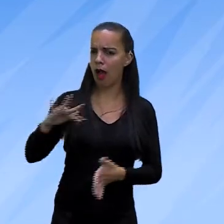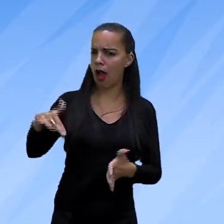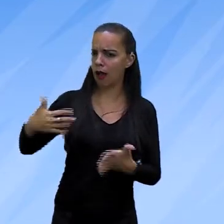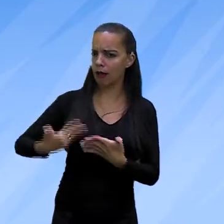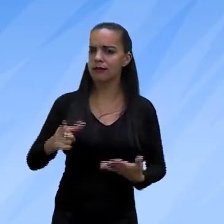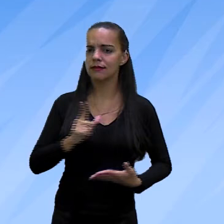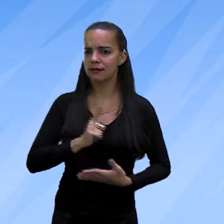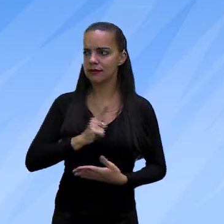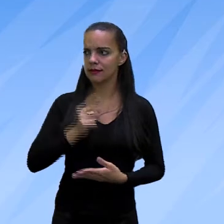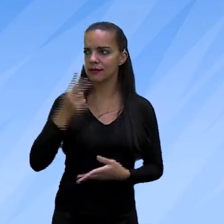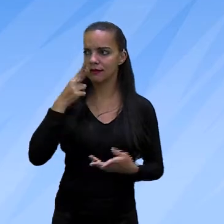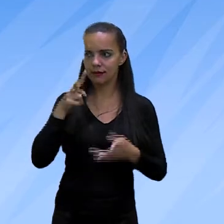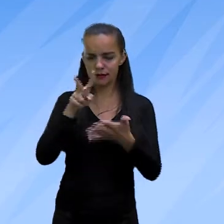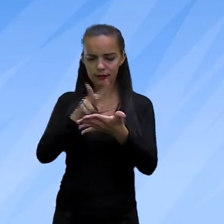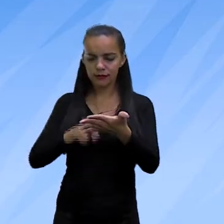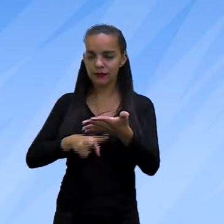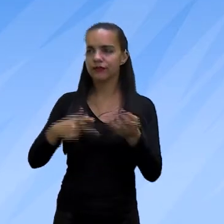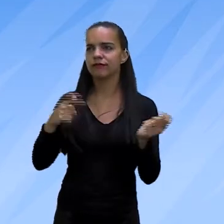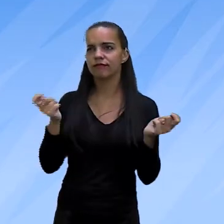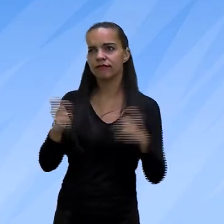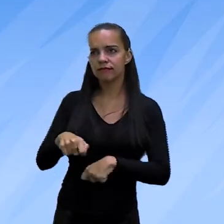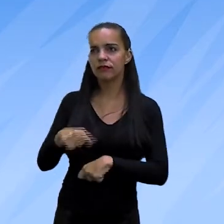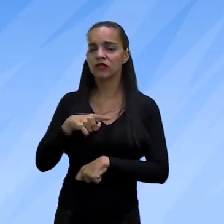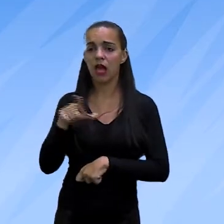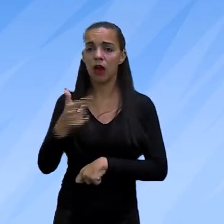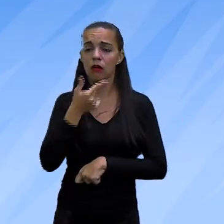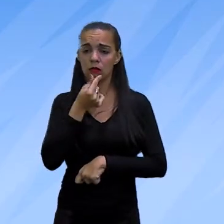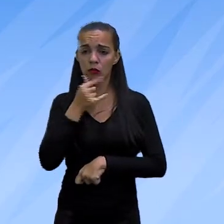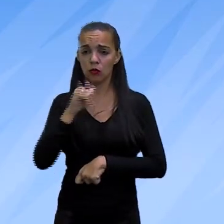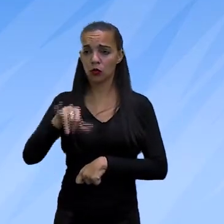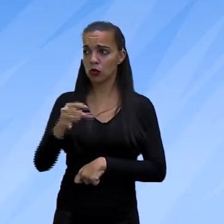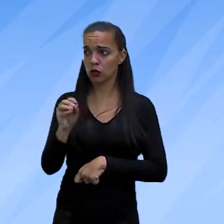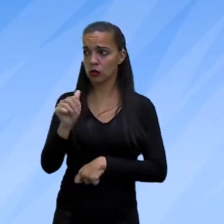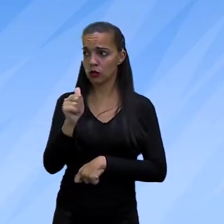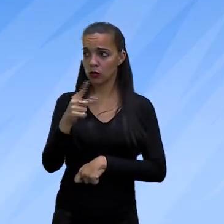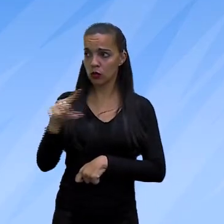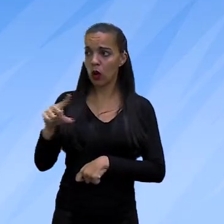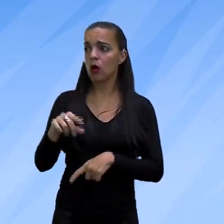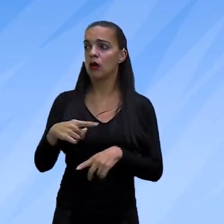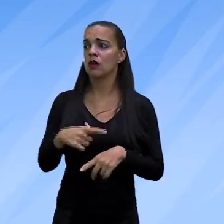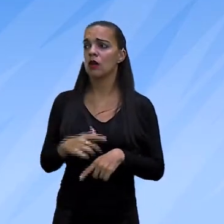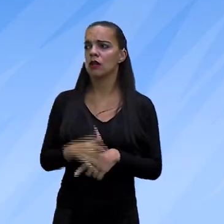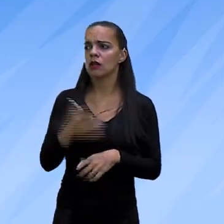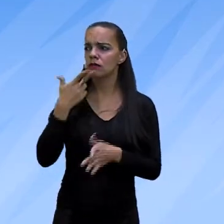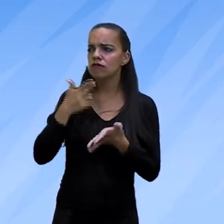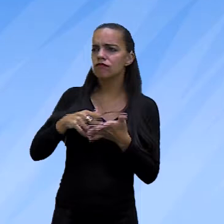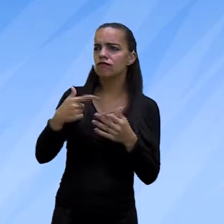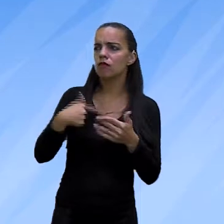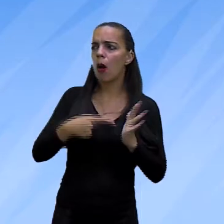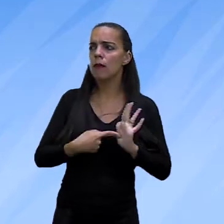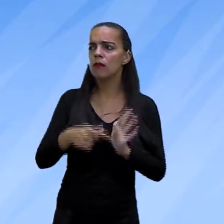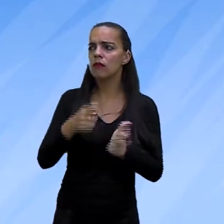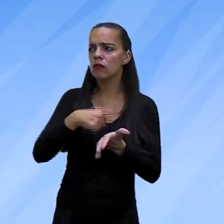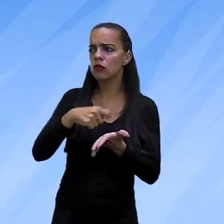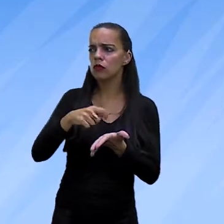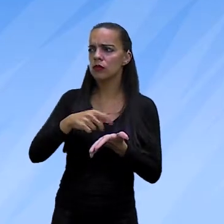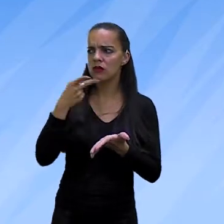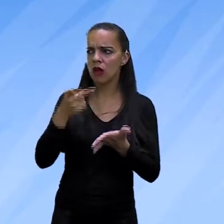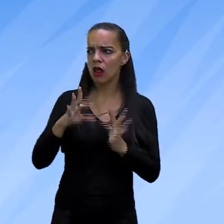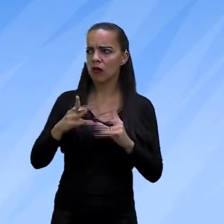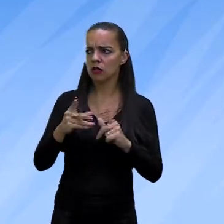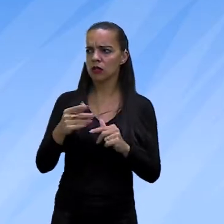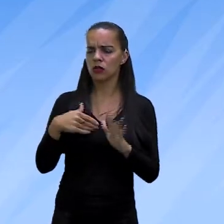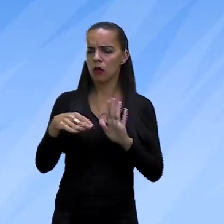expostos no Museu de Petrópolis, em alguns museus aqui no Brasil, e também cartas onde ele estabelecia todos